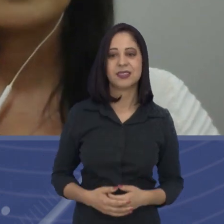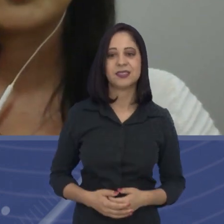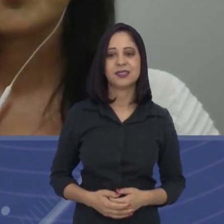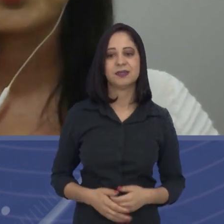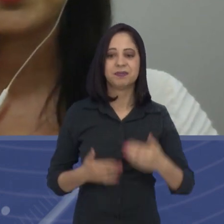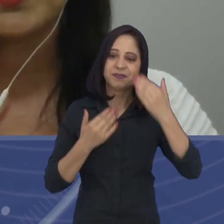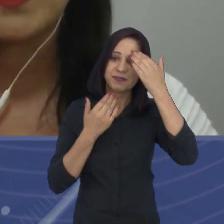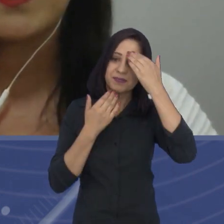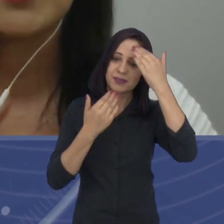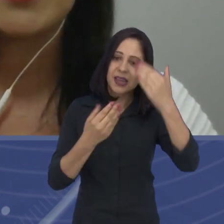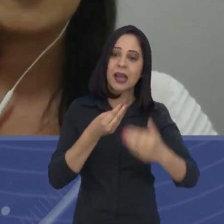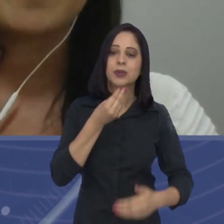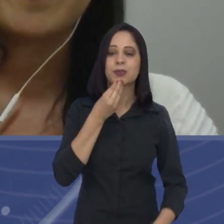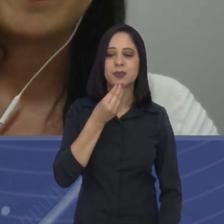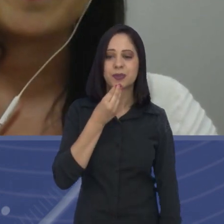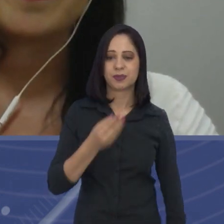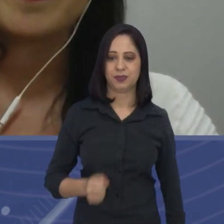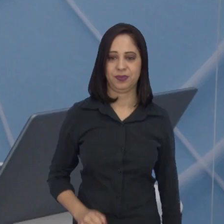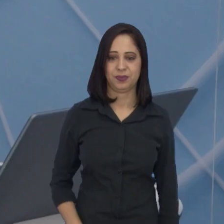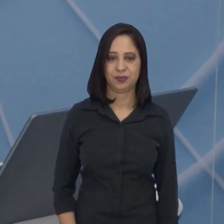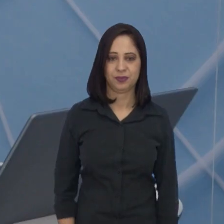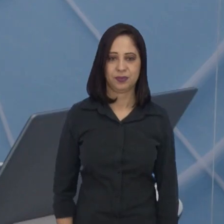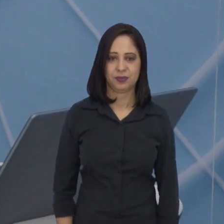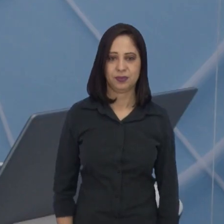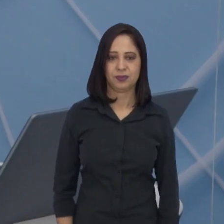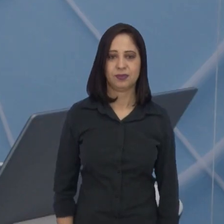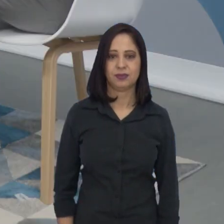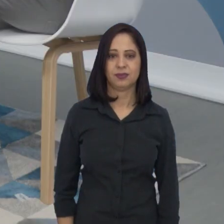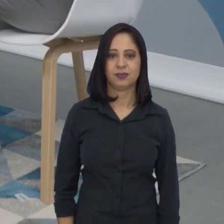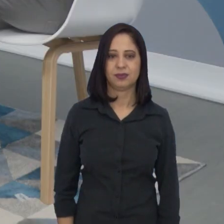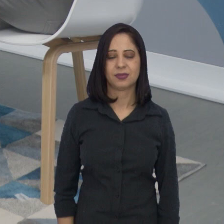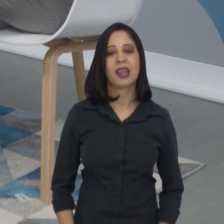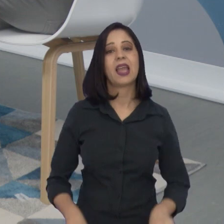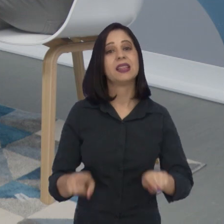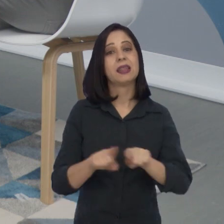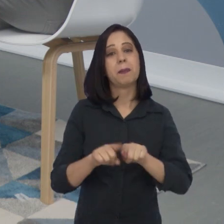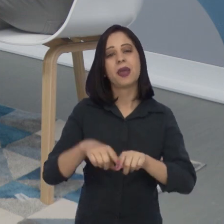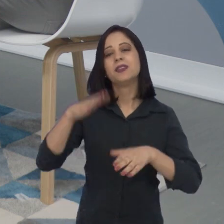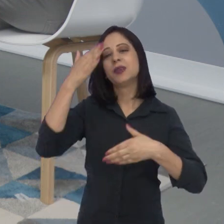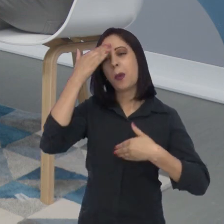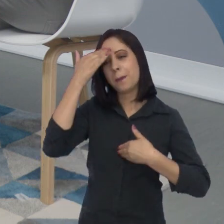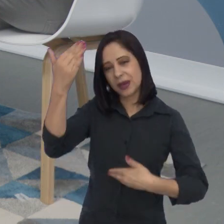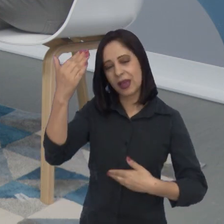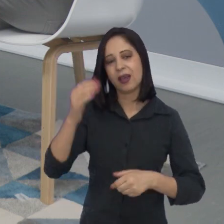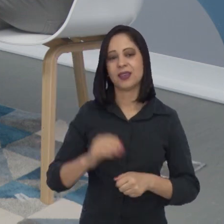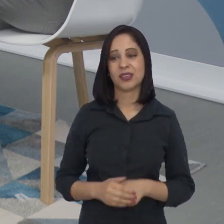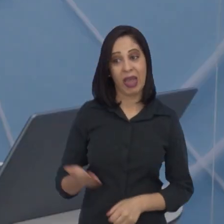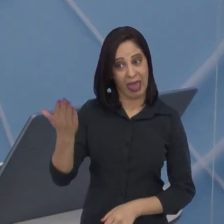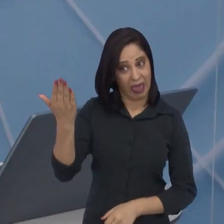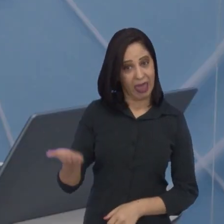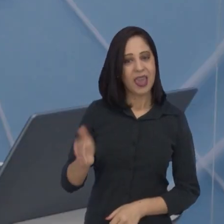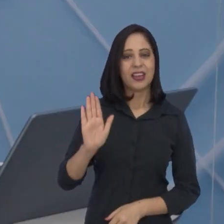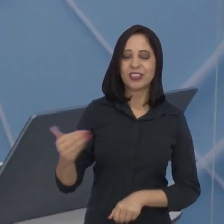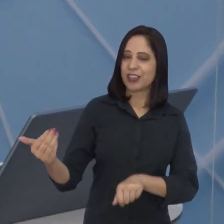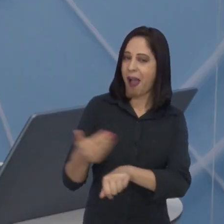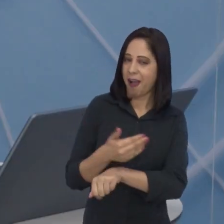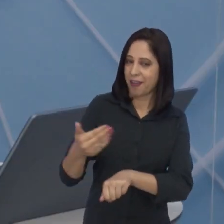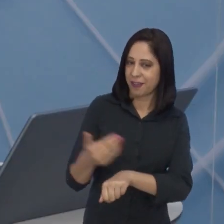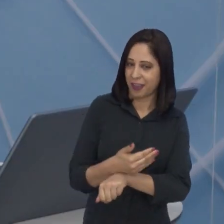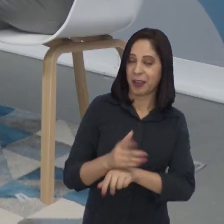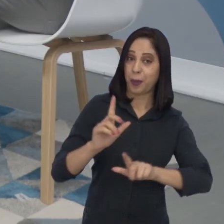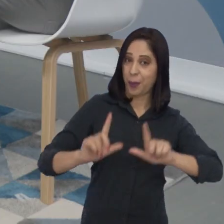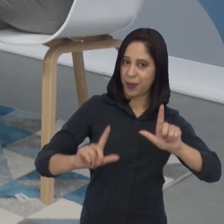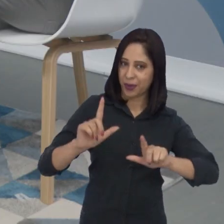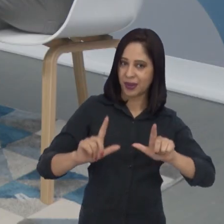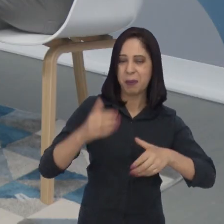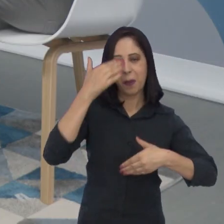que agradeço a oportunidade. Paulo, você também, obrigada. O Paulo já participou aqui com a gente no Diálogos. Obrigada